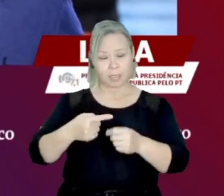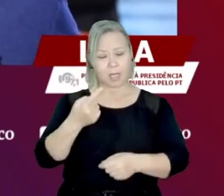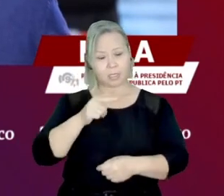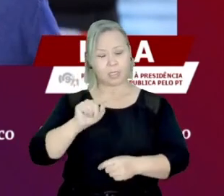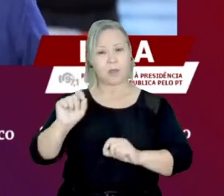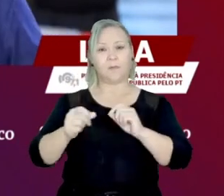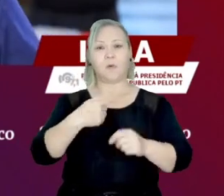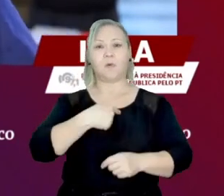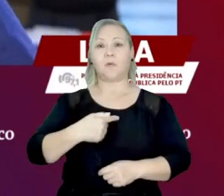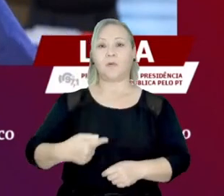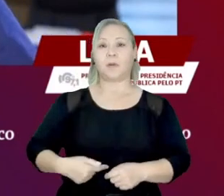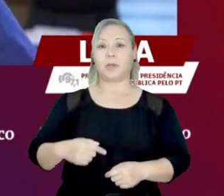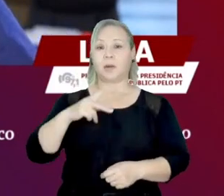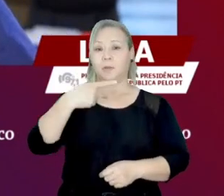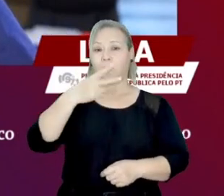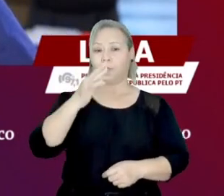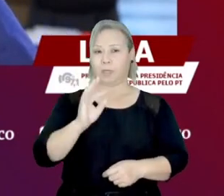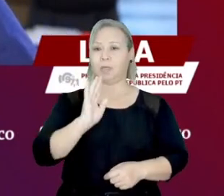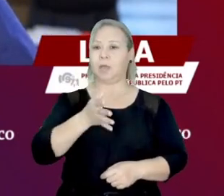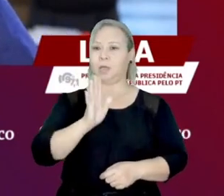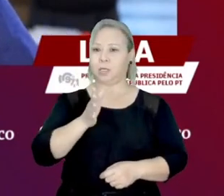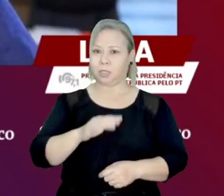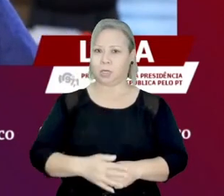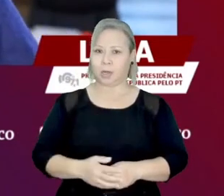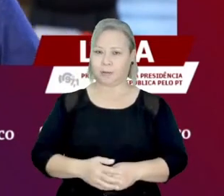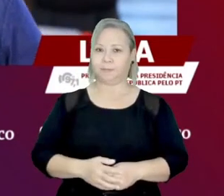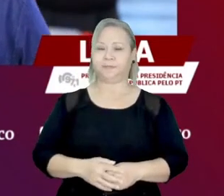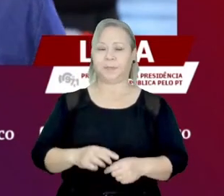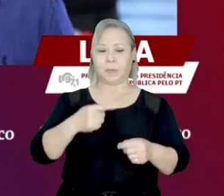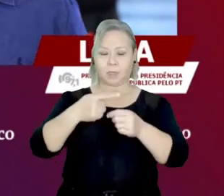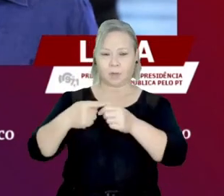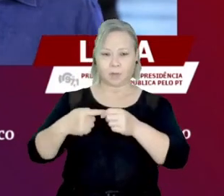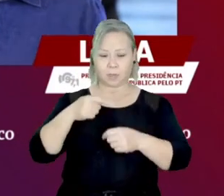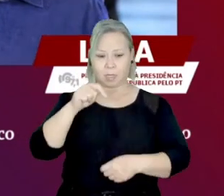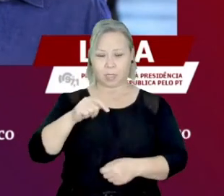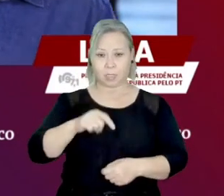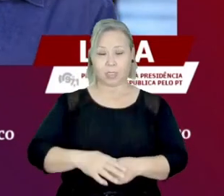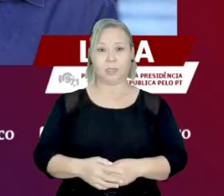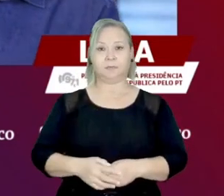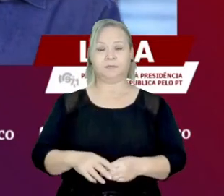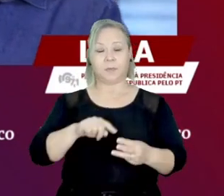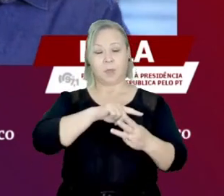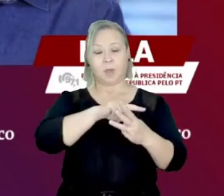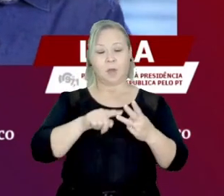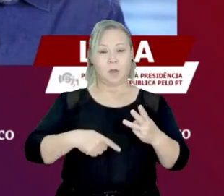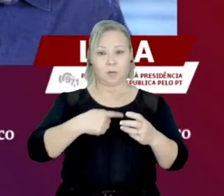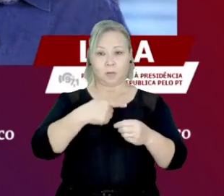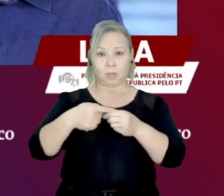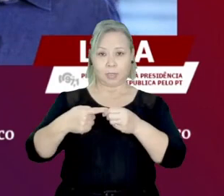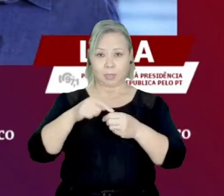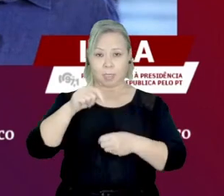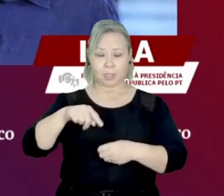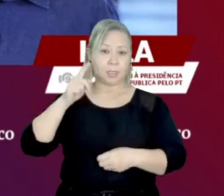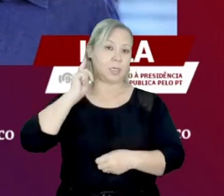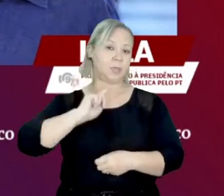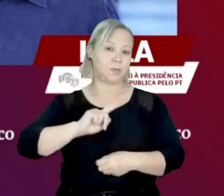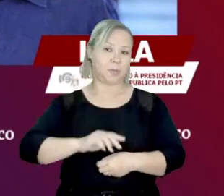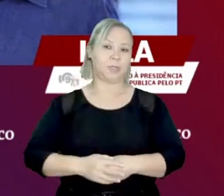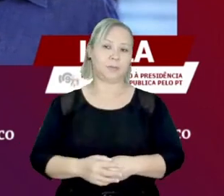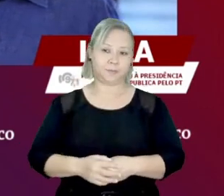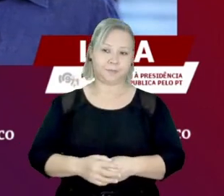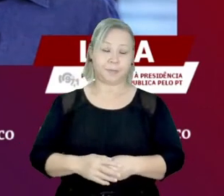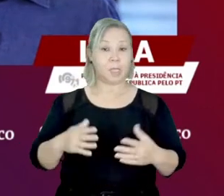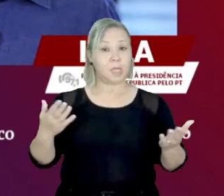hoje em dia essa realidade mudou muito. Essa realidade aqui, por exemplo, a gente pode considerar que é um berço da extrema-direita, digamos